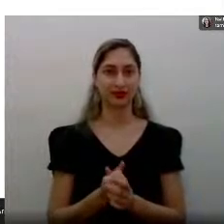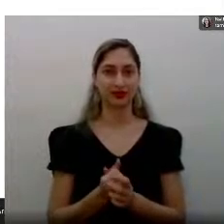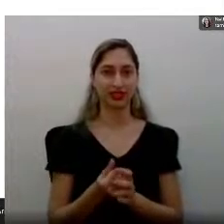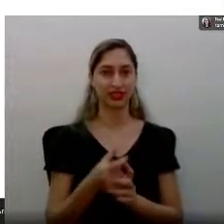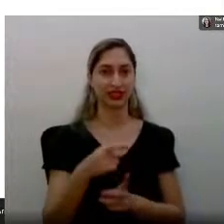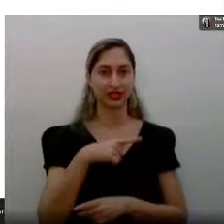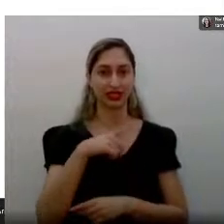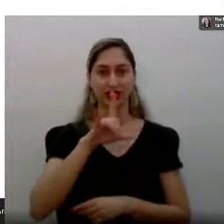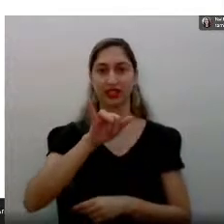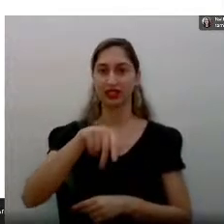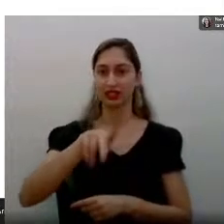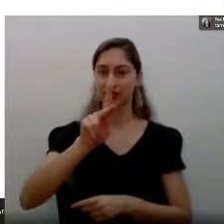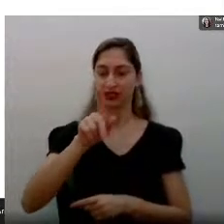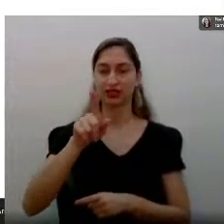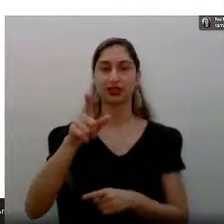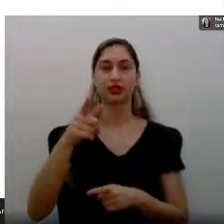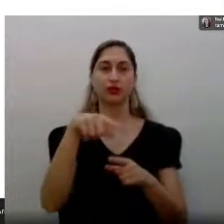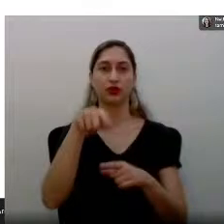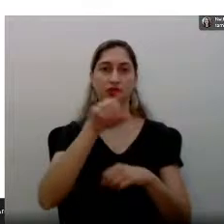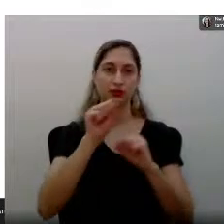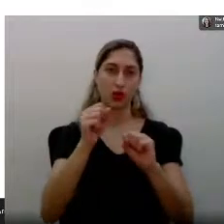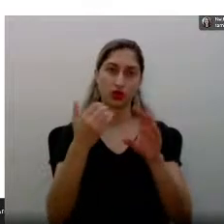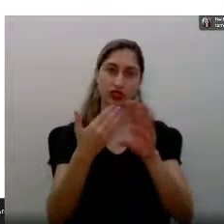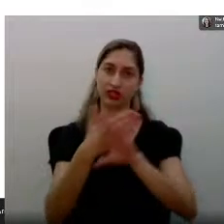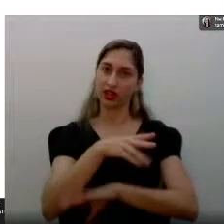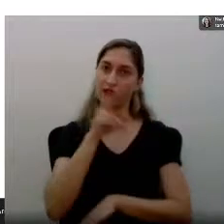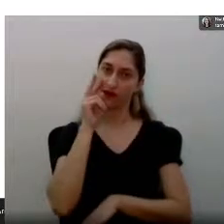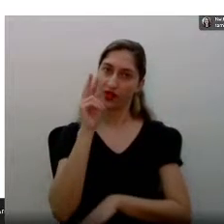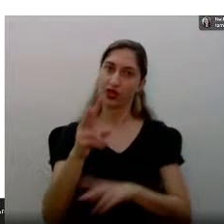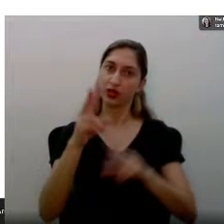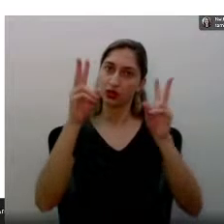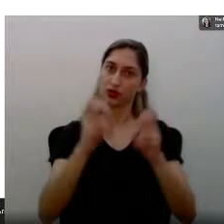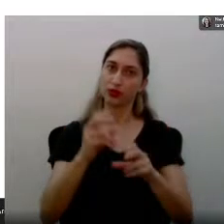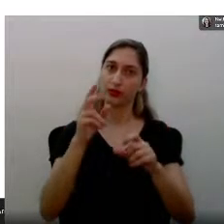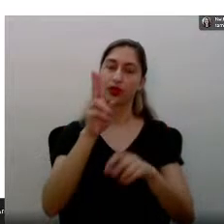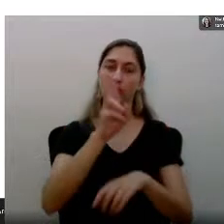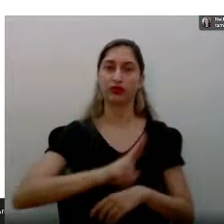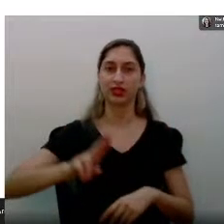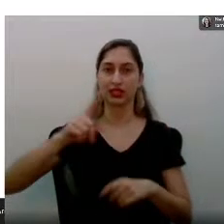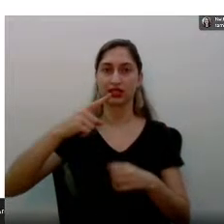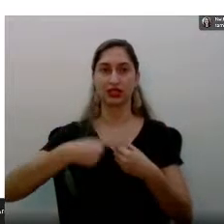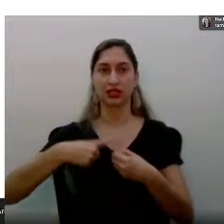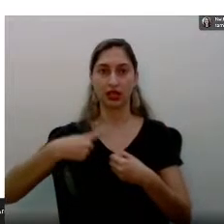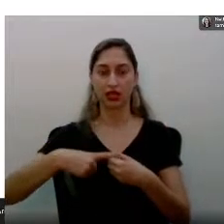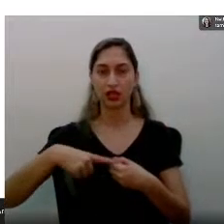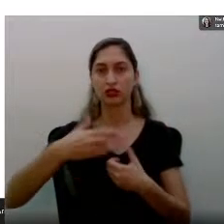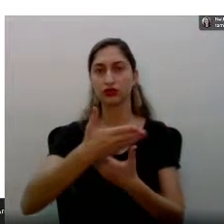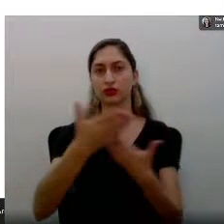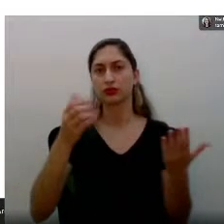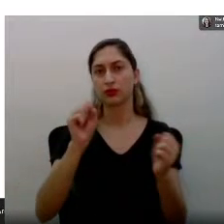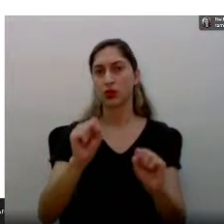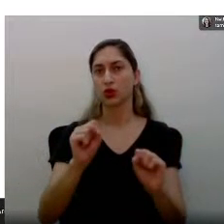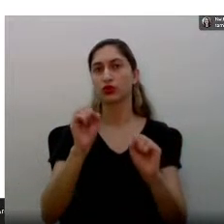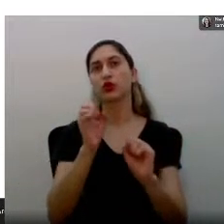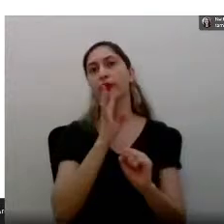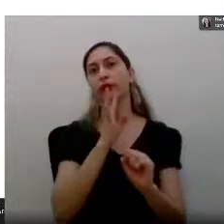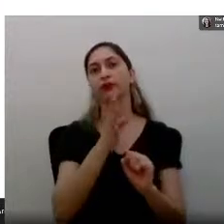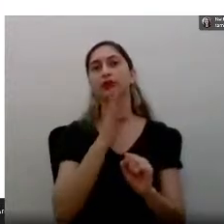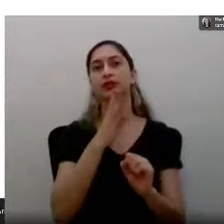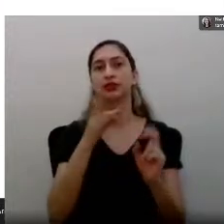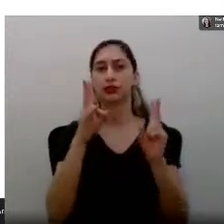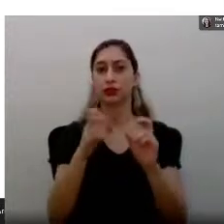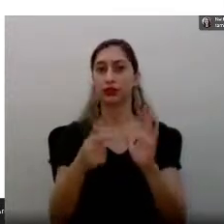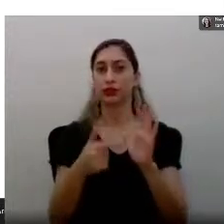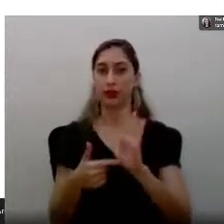também tem né um link lá para você poder saber o que que é né Essa mostra